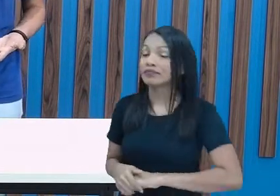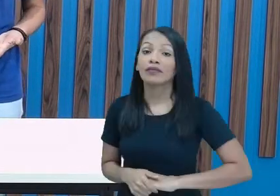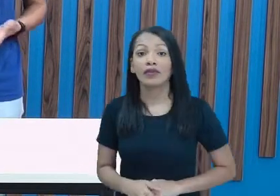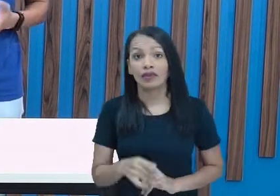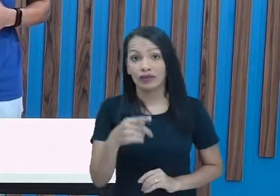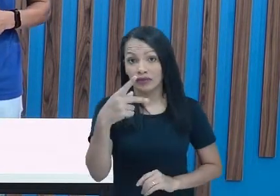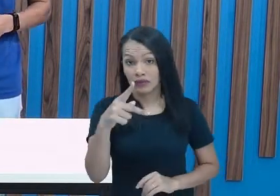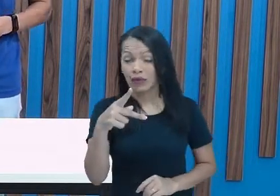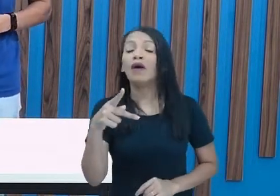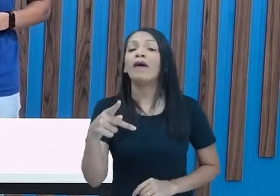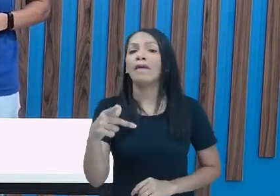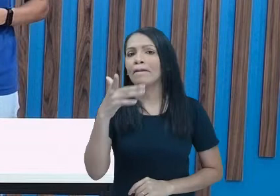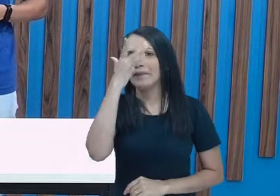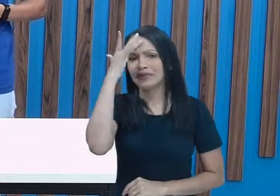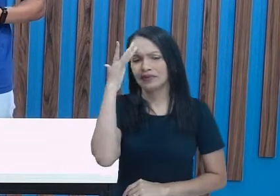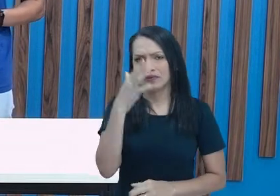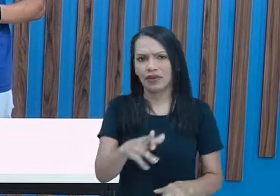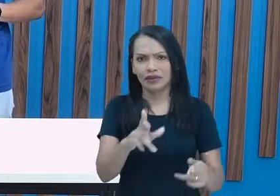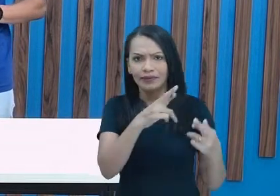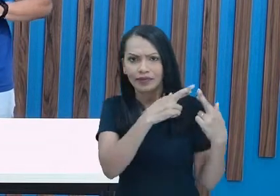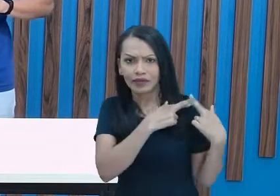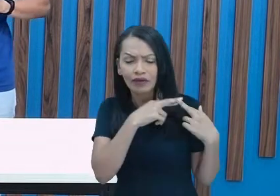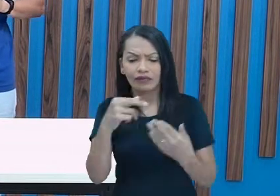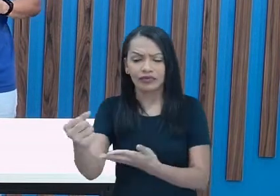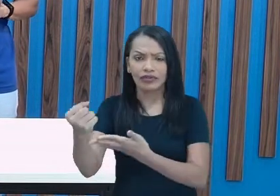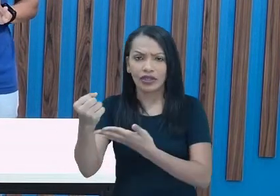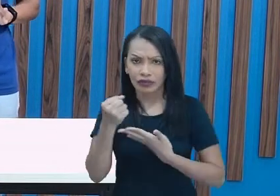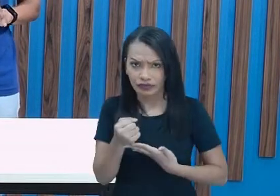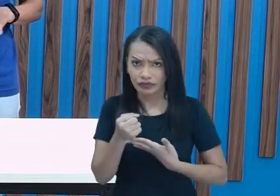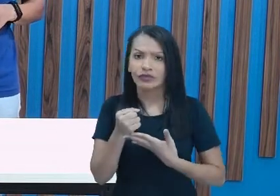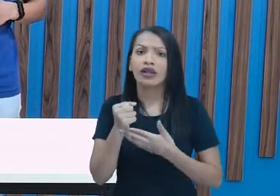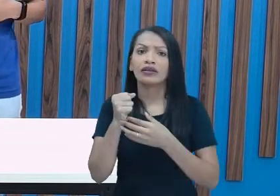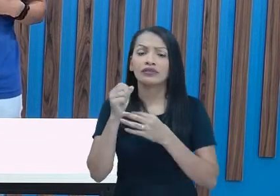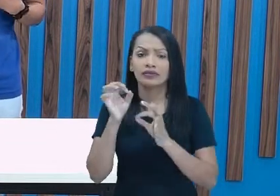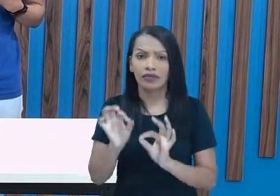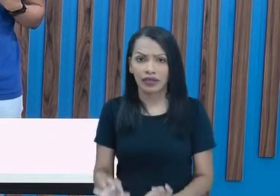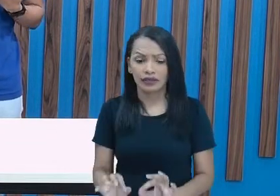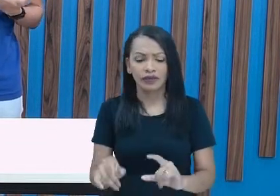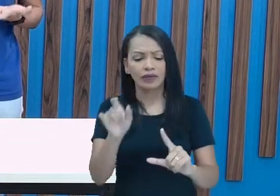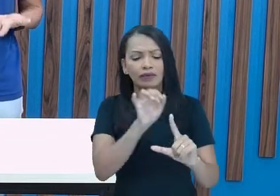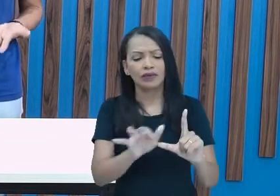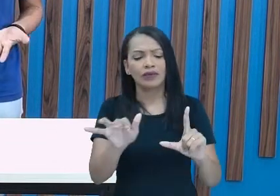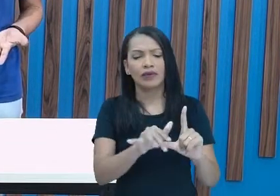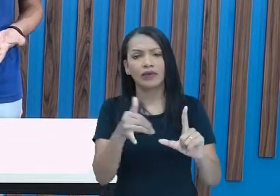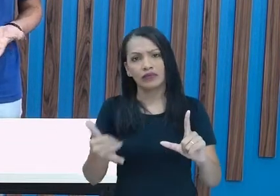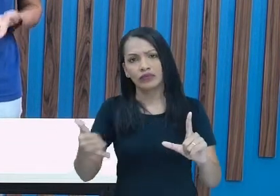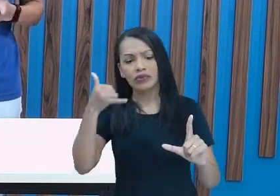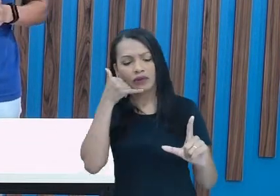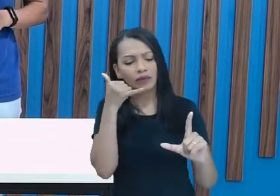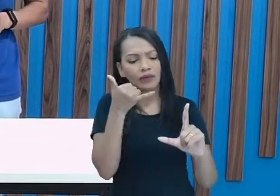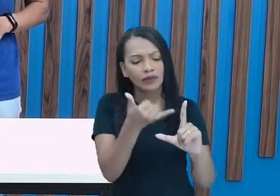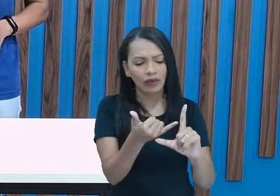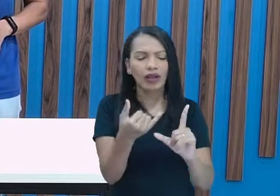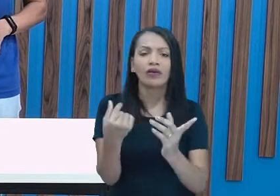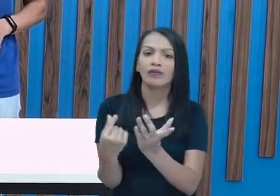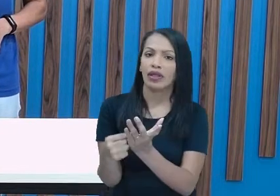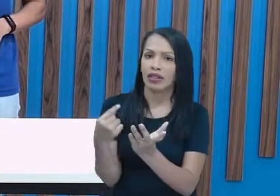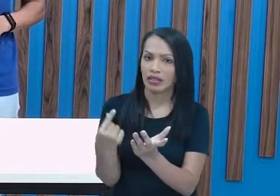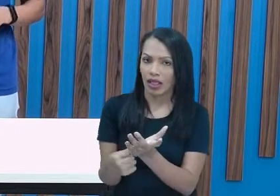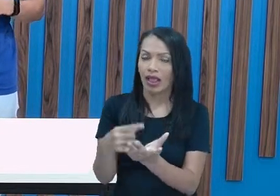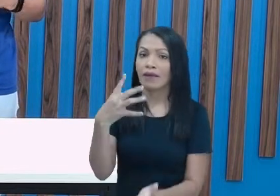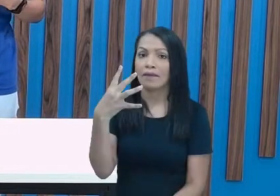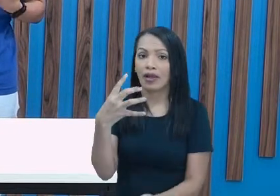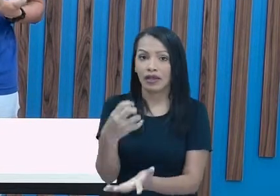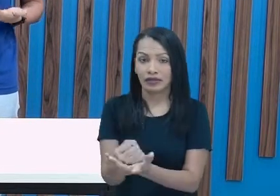de você direcionar a câmera do celular para um desses QR Code. Quando ele entrar no aplicativo e baixar, tá